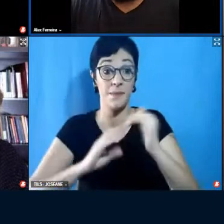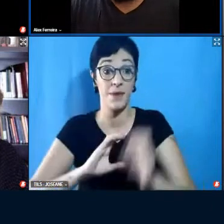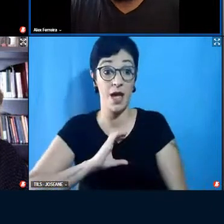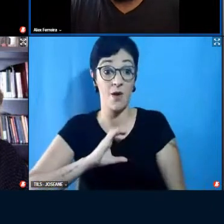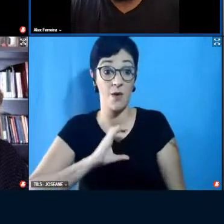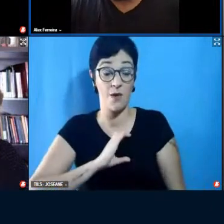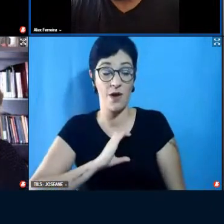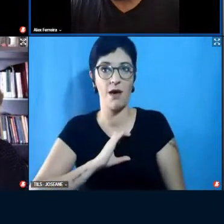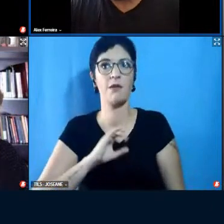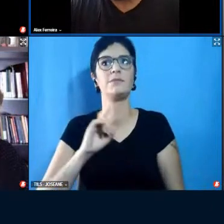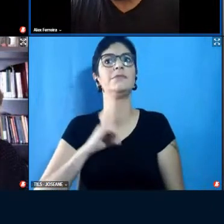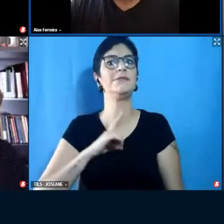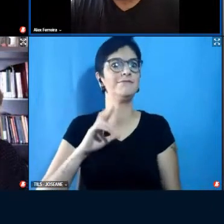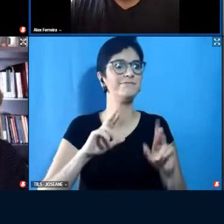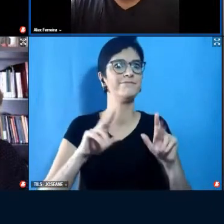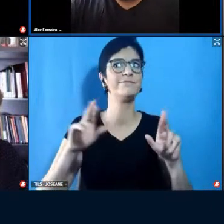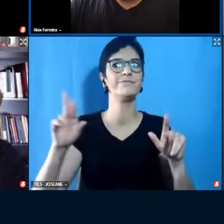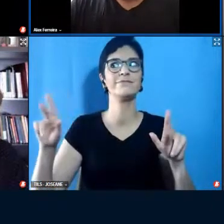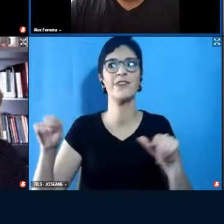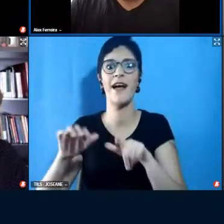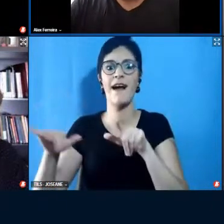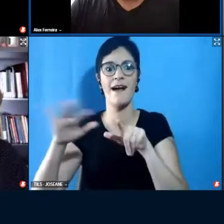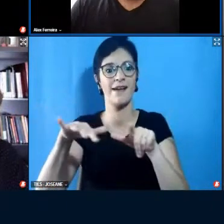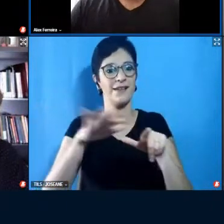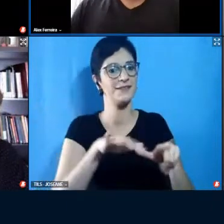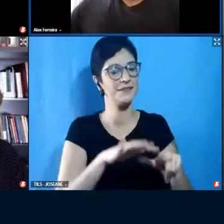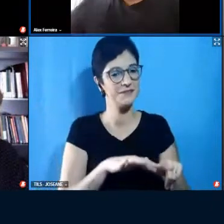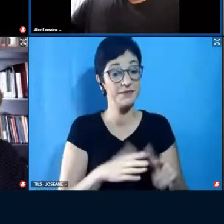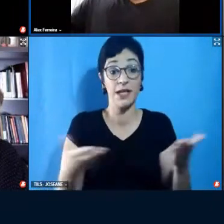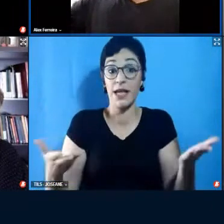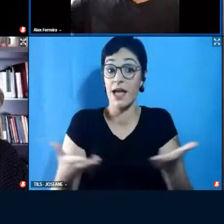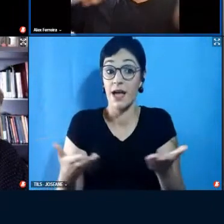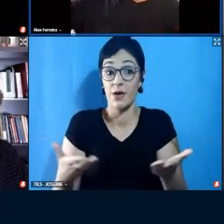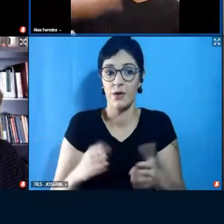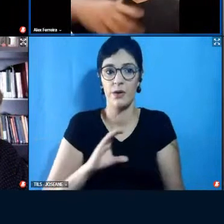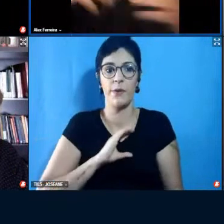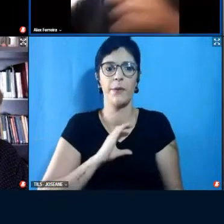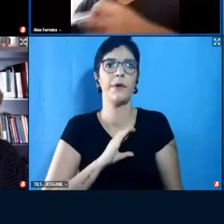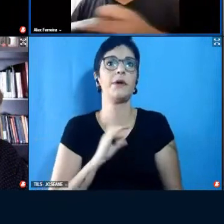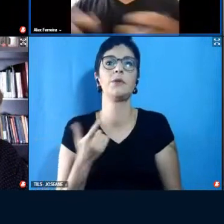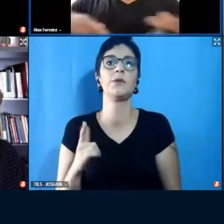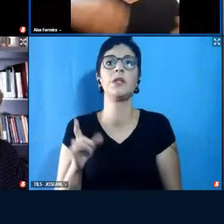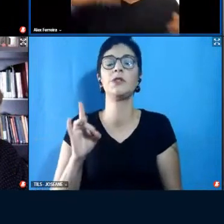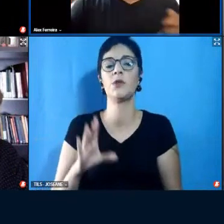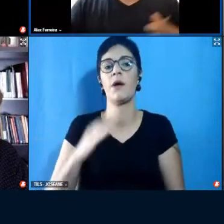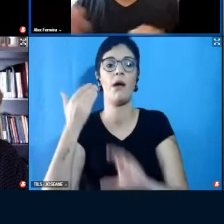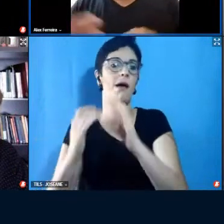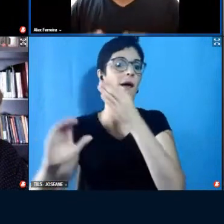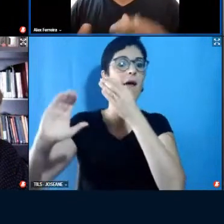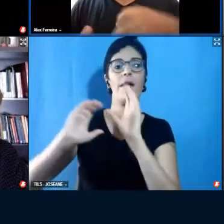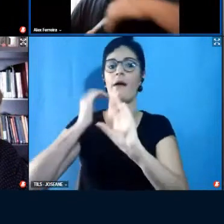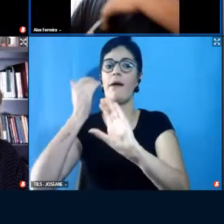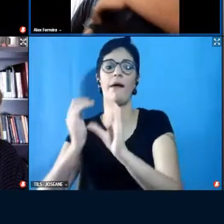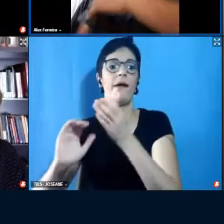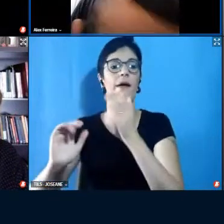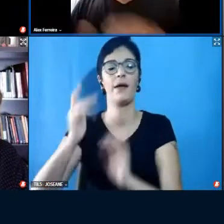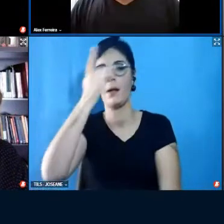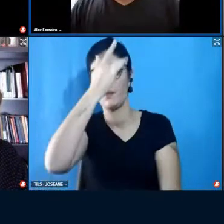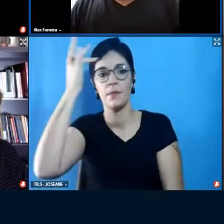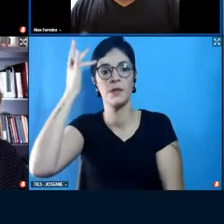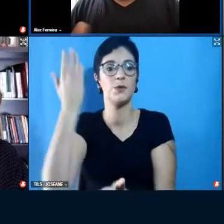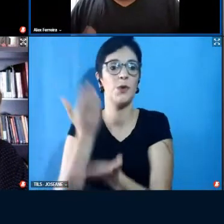de várias áreas. Dentro do coral hoje a gente não tem, vamos dizer assim, só cantores, só pessoas que estudam música.